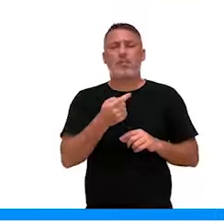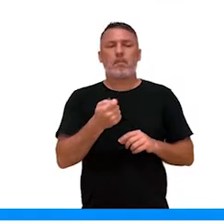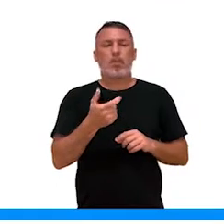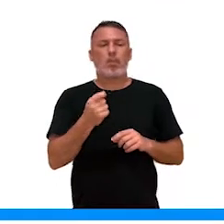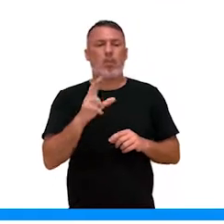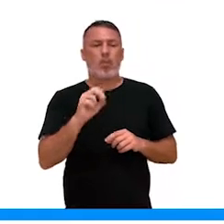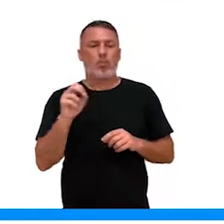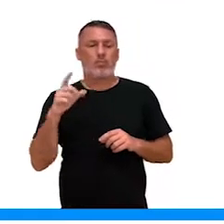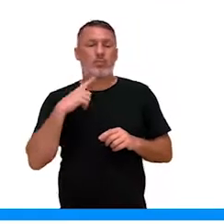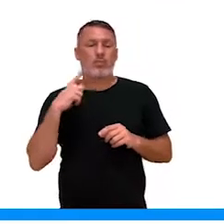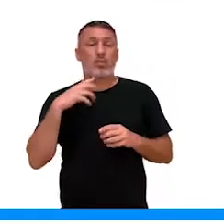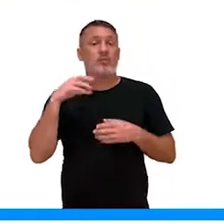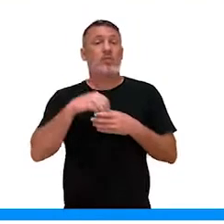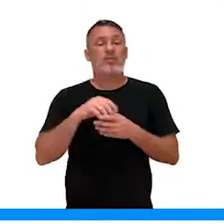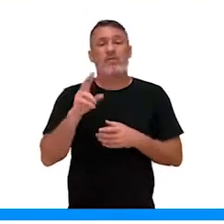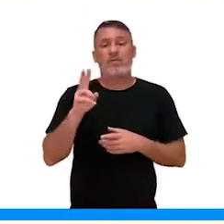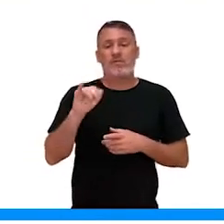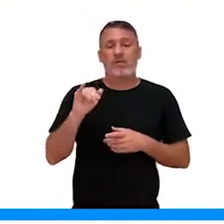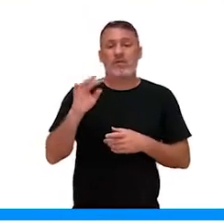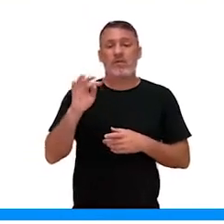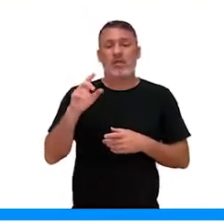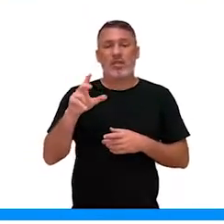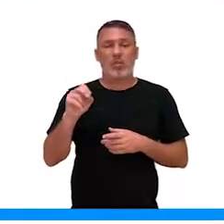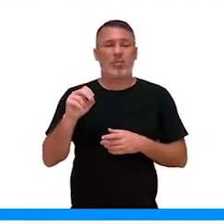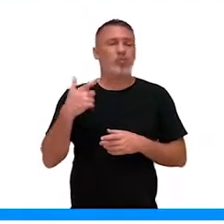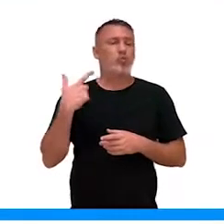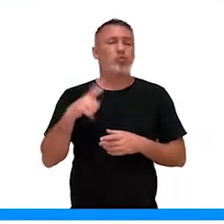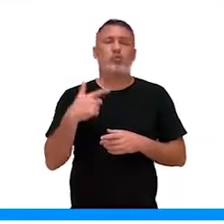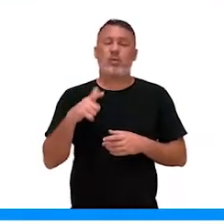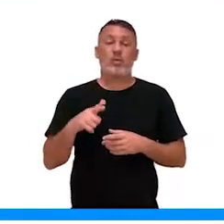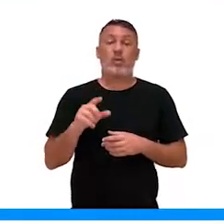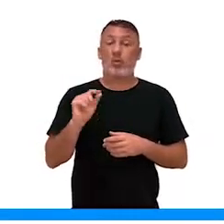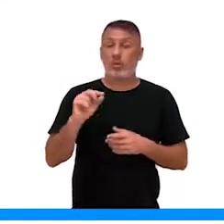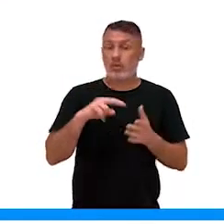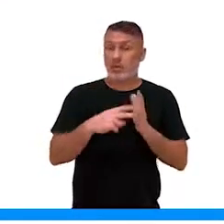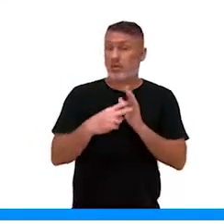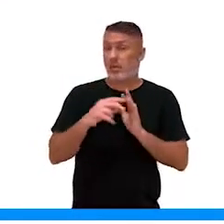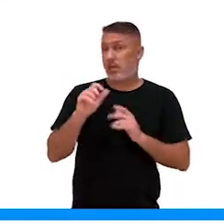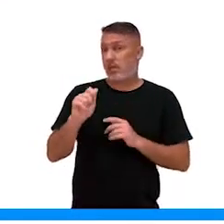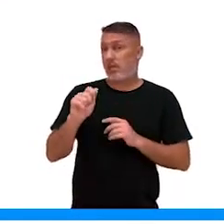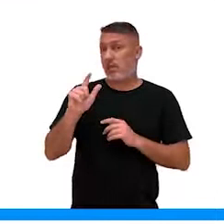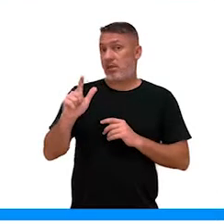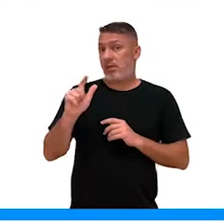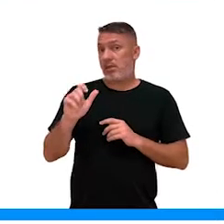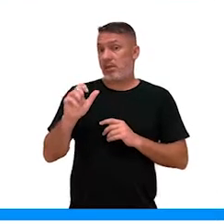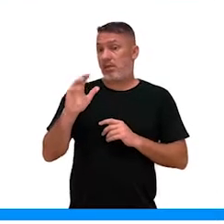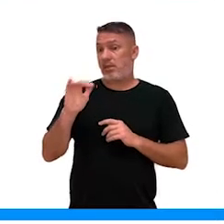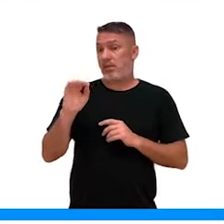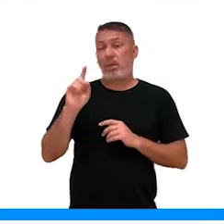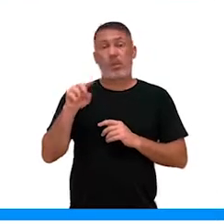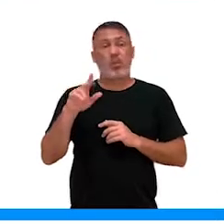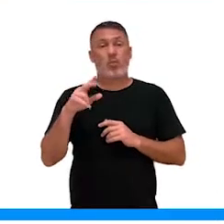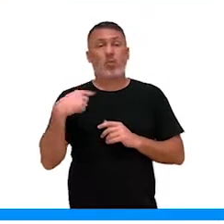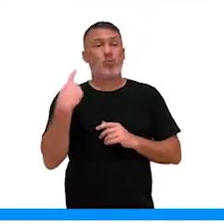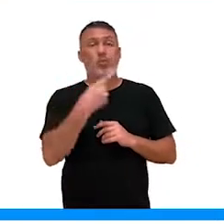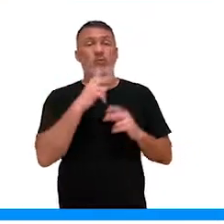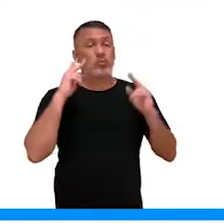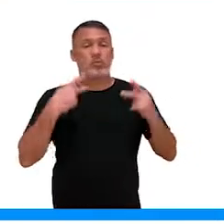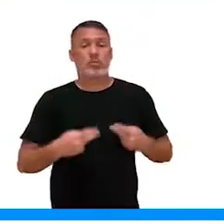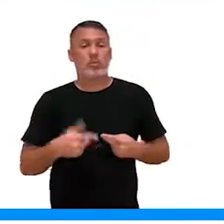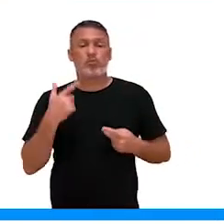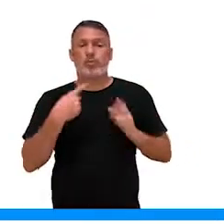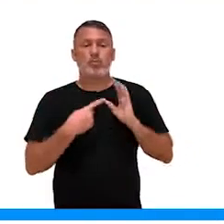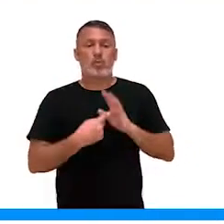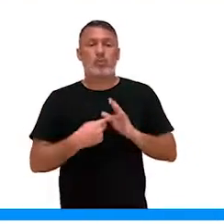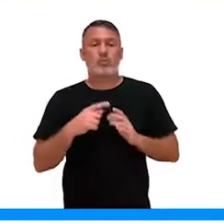são ovos que têm pouca quantidade de vitelo ou nem tem vitelo. Alécitos somos nós, por exemplo, que